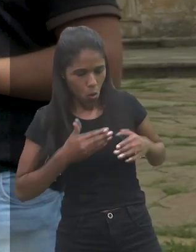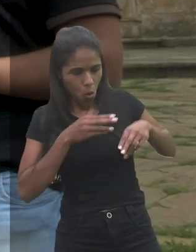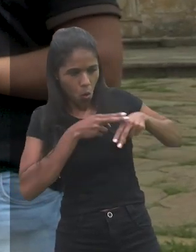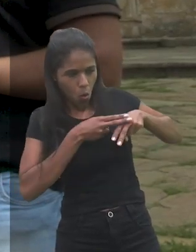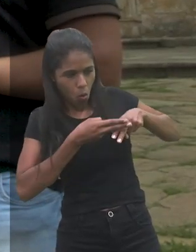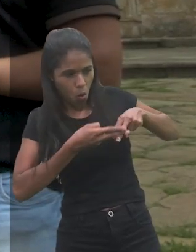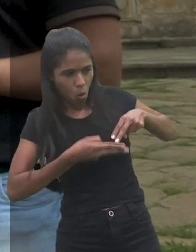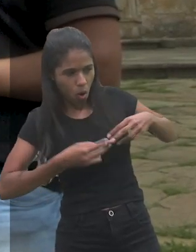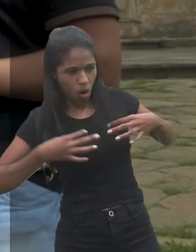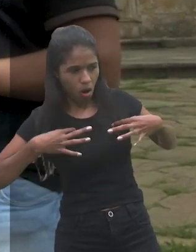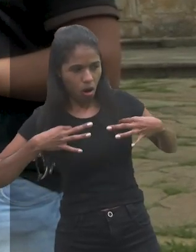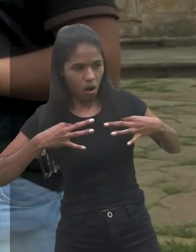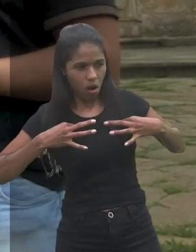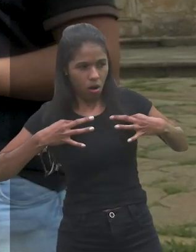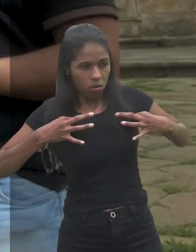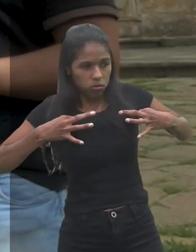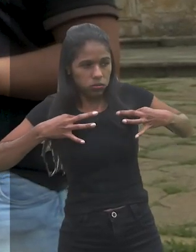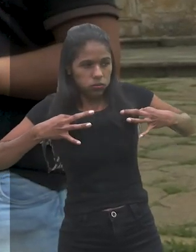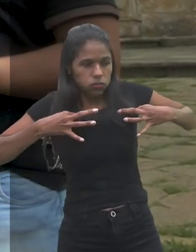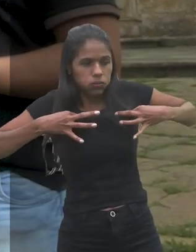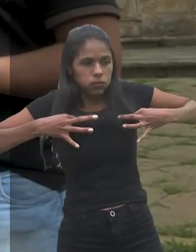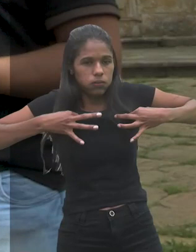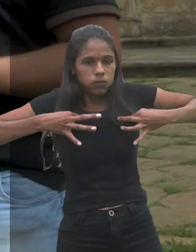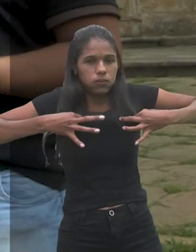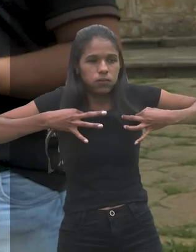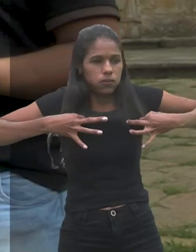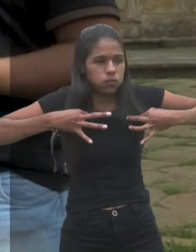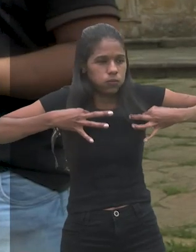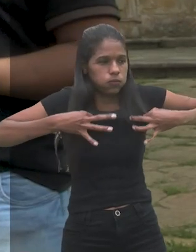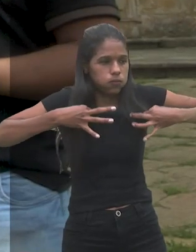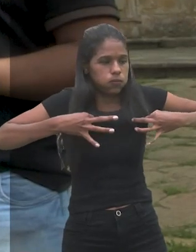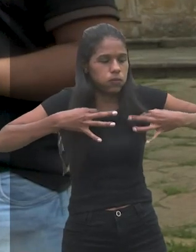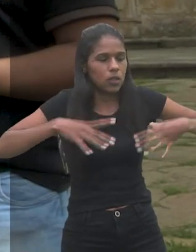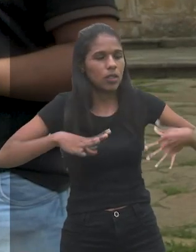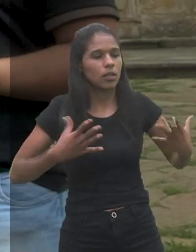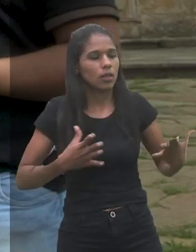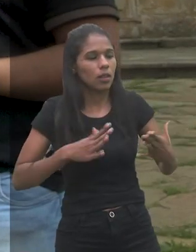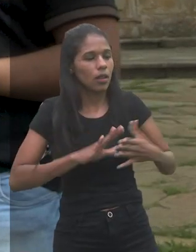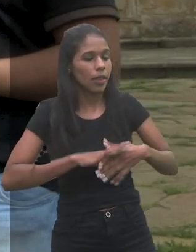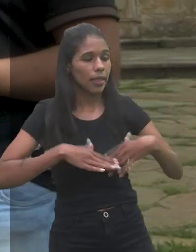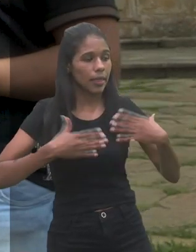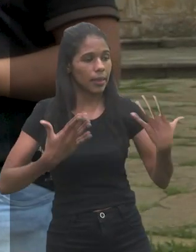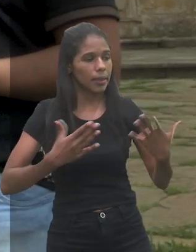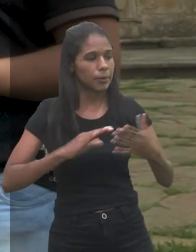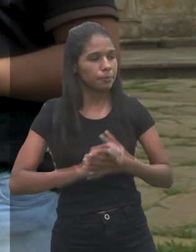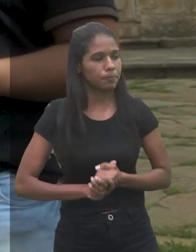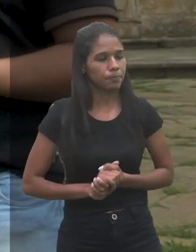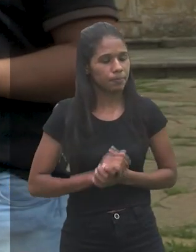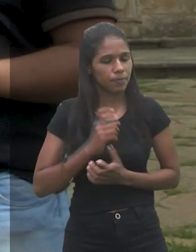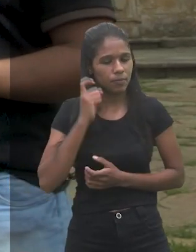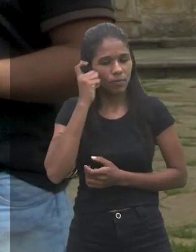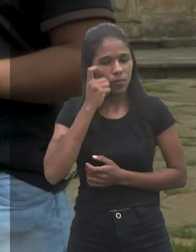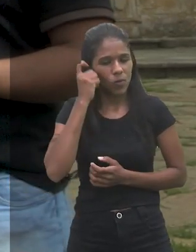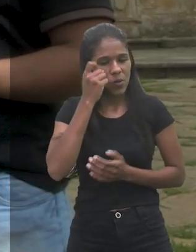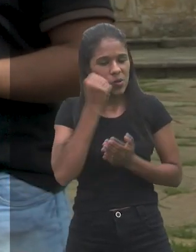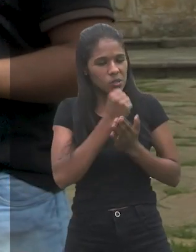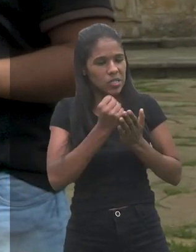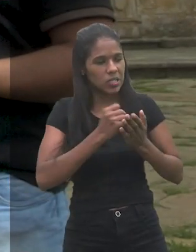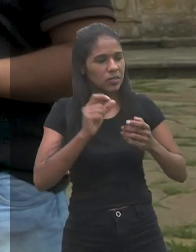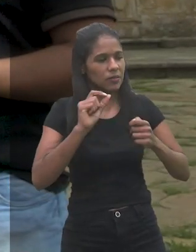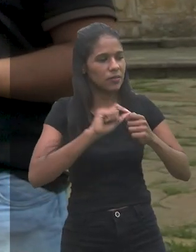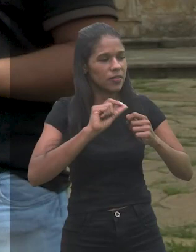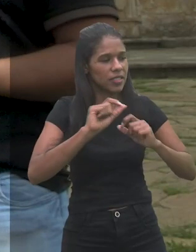larga, e trabalhava ao lado do governador. Só que o governador encomendou para ele uma imagem de São Jorge para sair